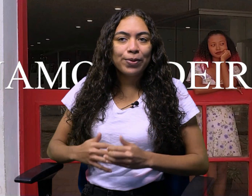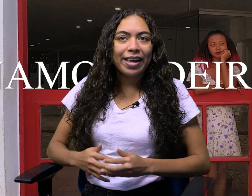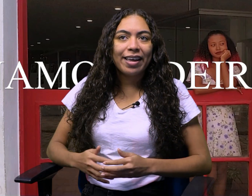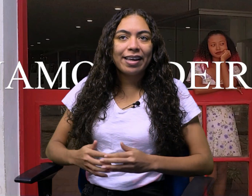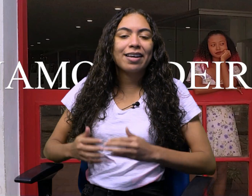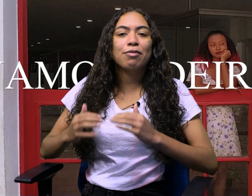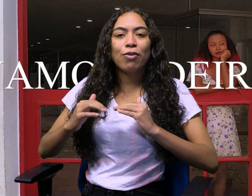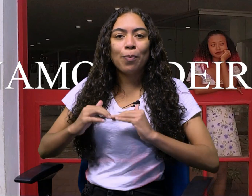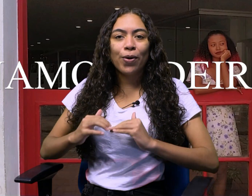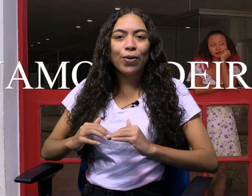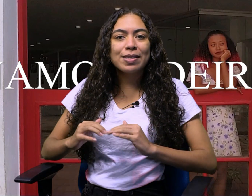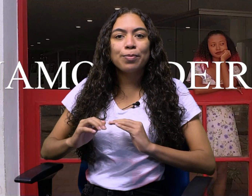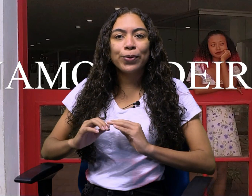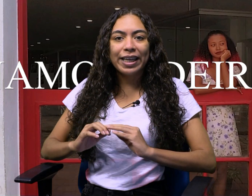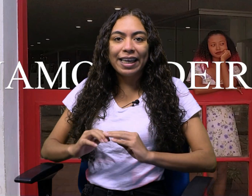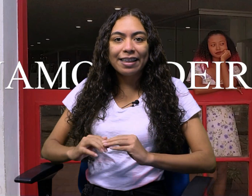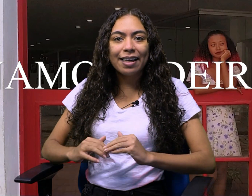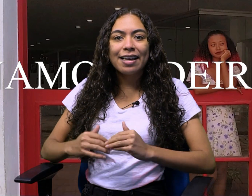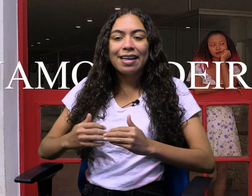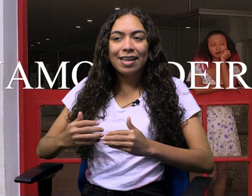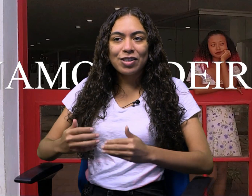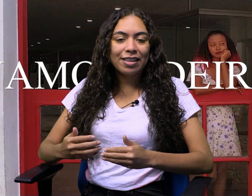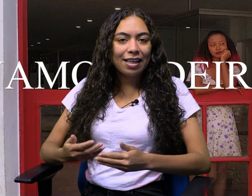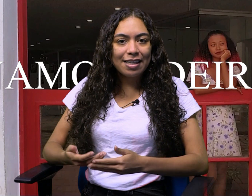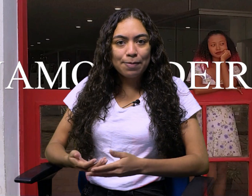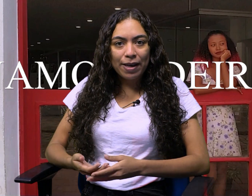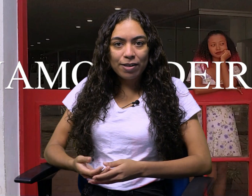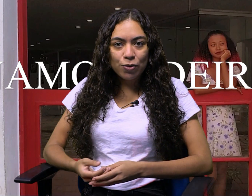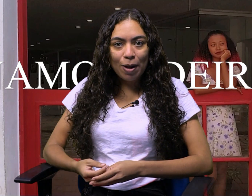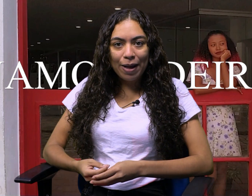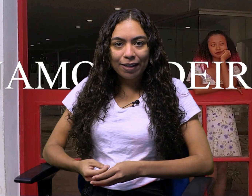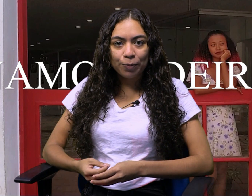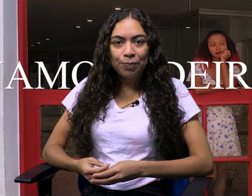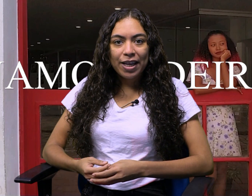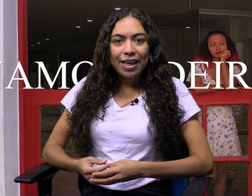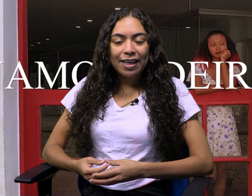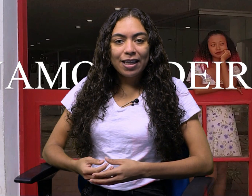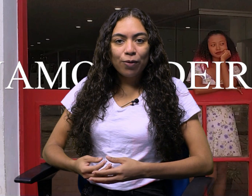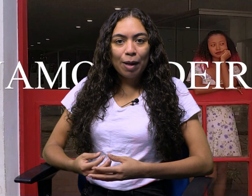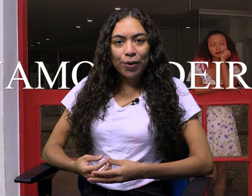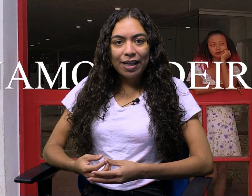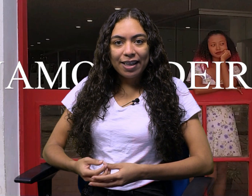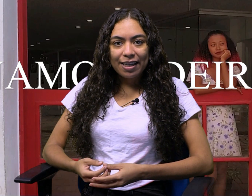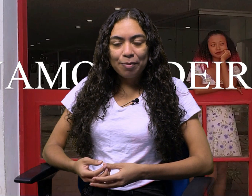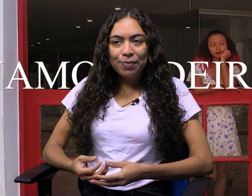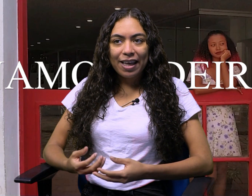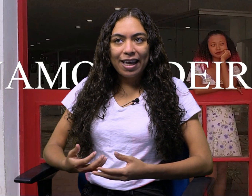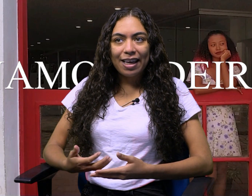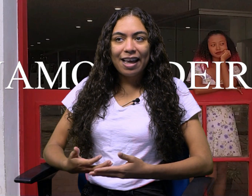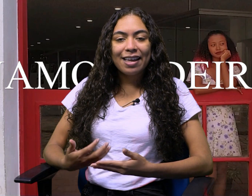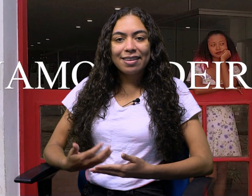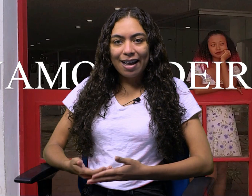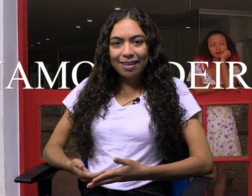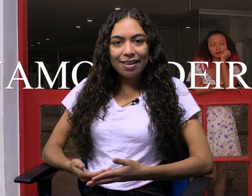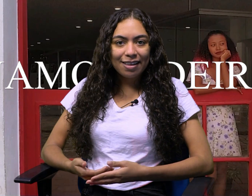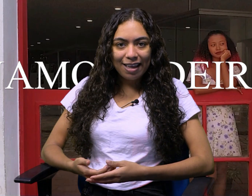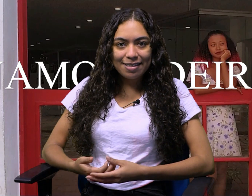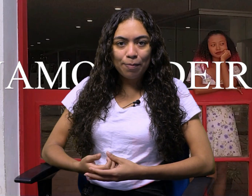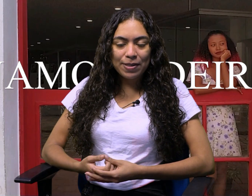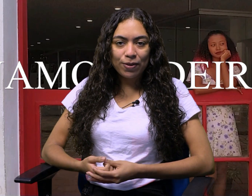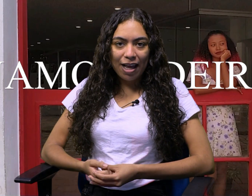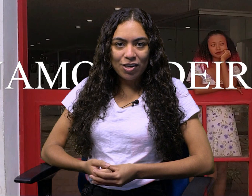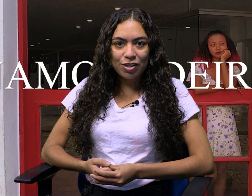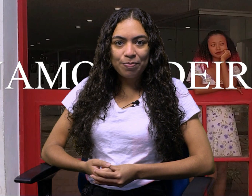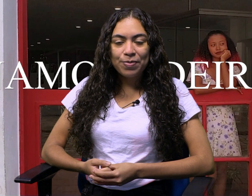aquela boneca formosa, bonita, na janela à espera de um amado. Então, Namoradeira, ela retrata